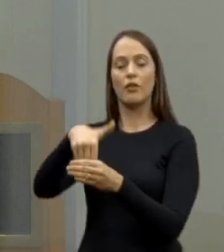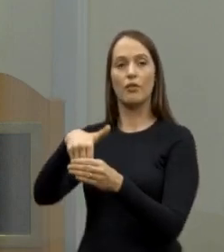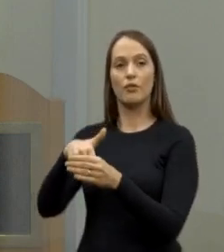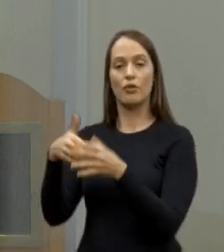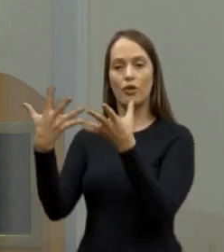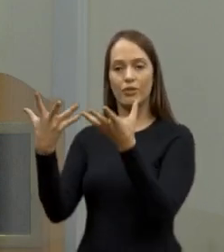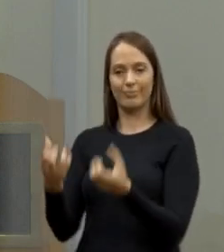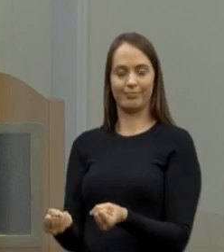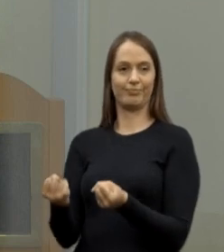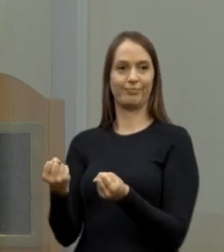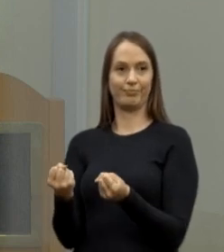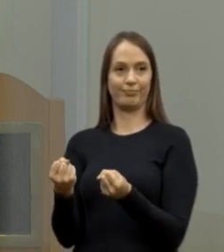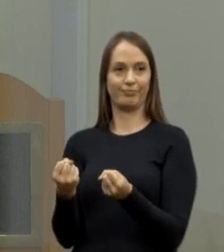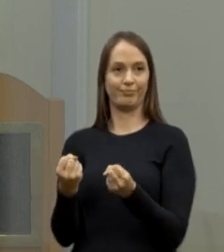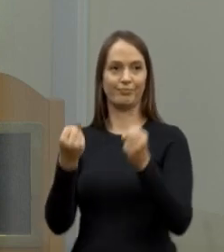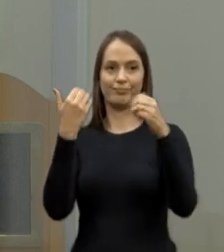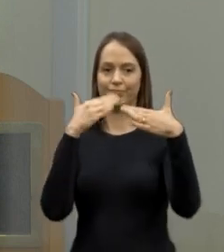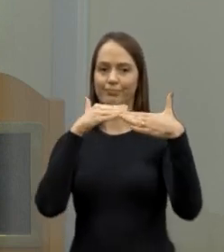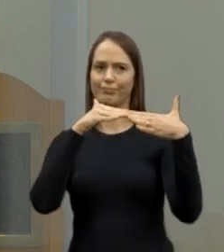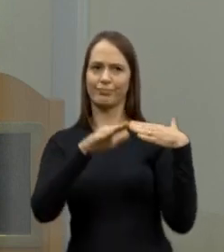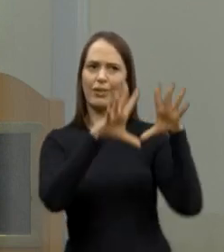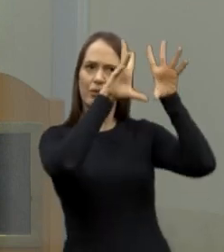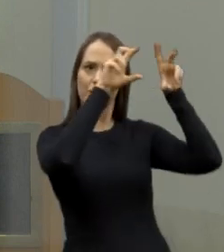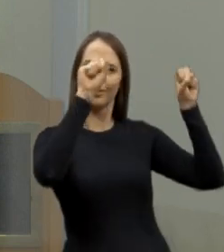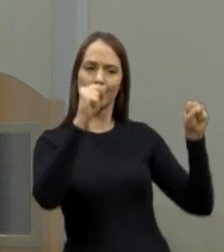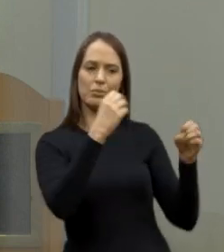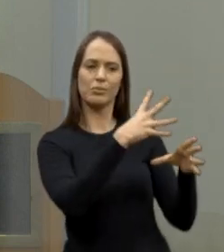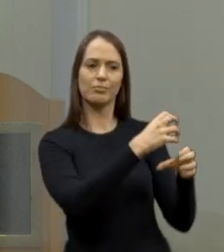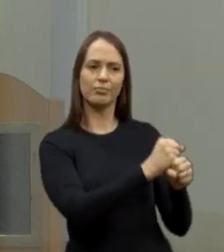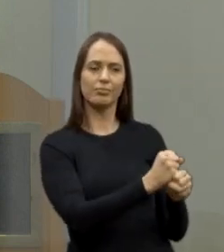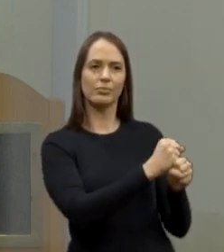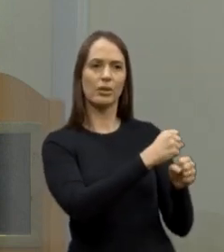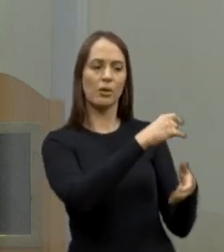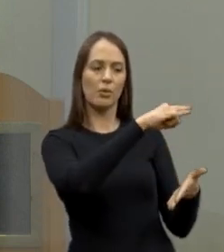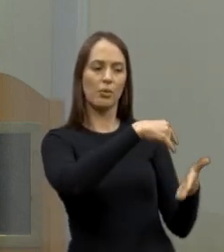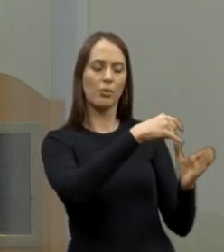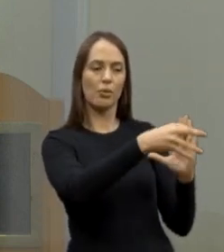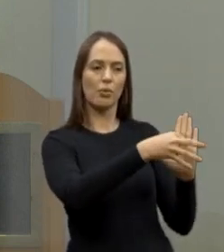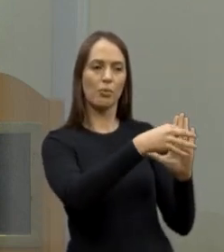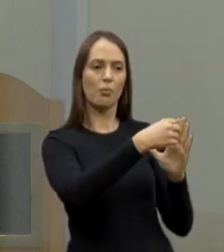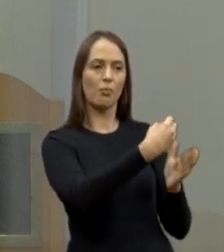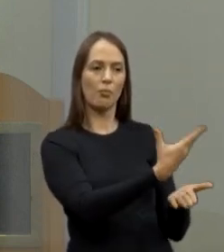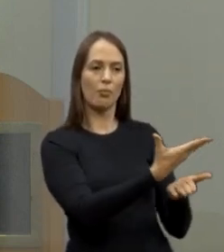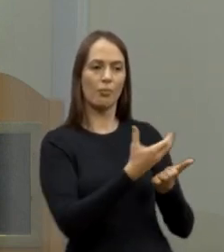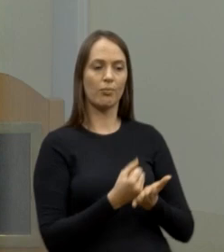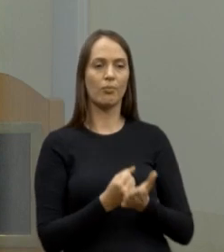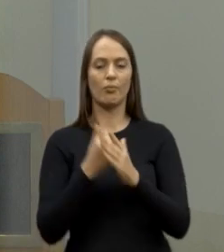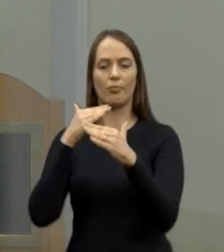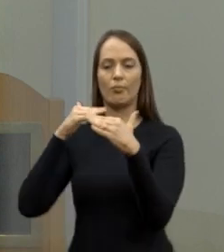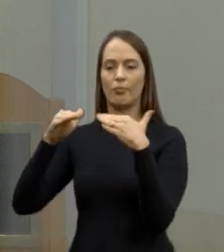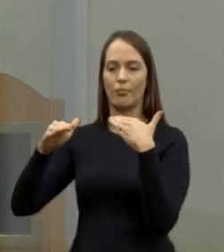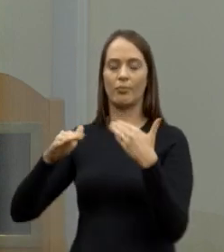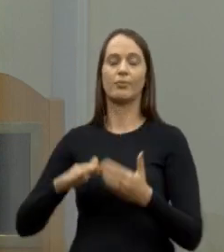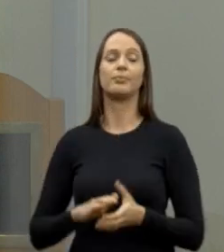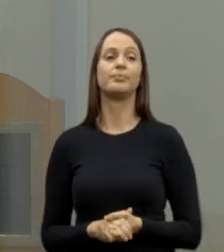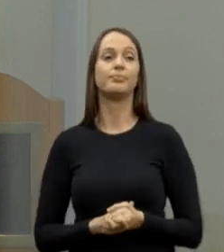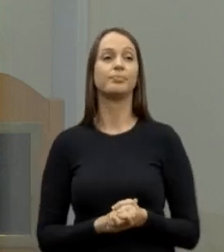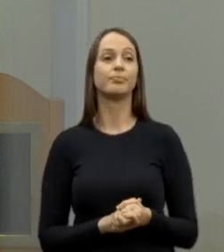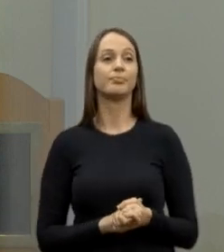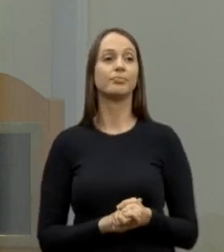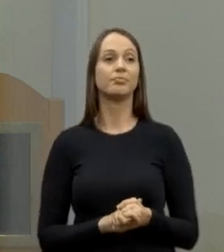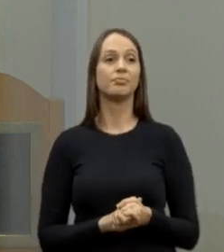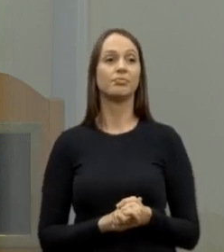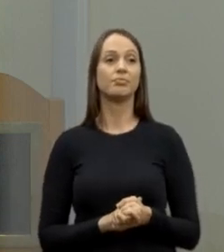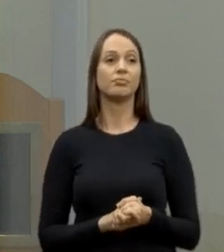vai fazê-lo independentemente do que estiver escrito nos pareceres. Trata os pareceres como um amontoado